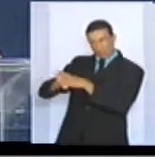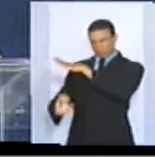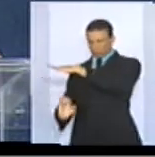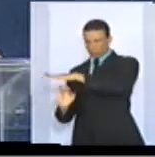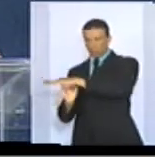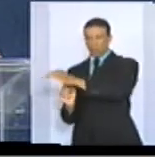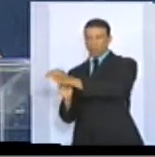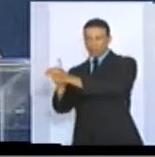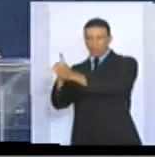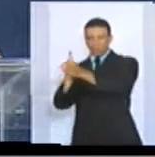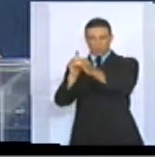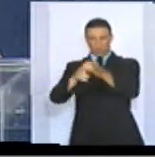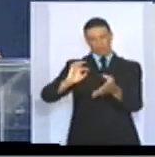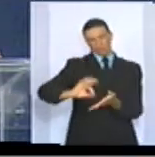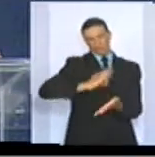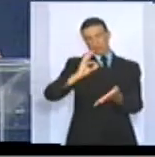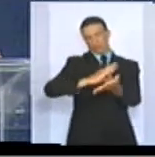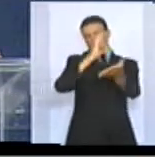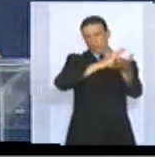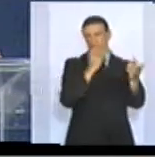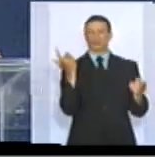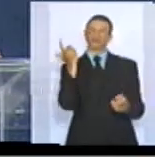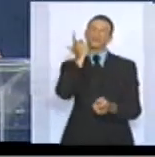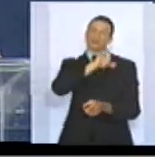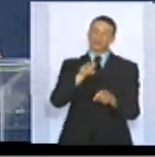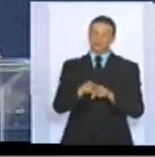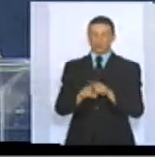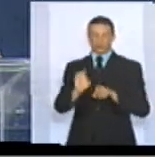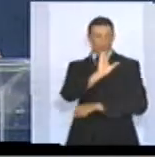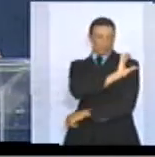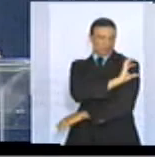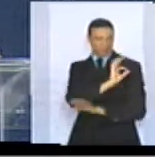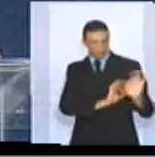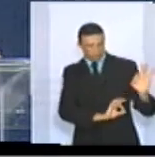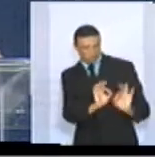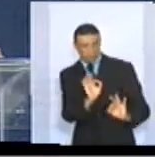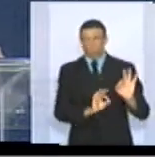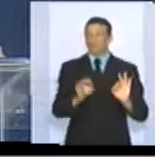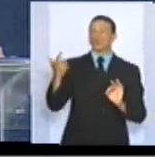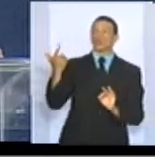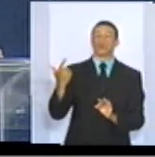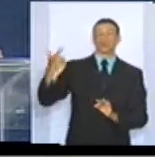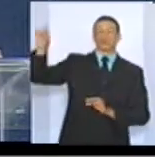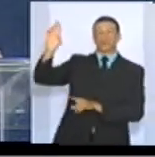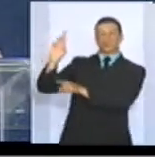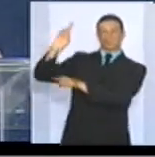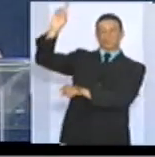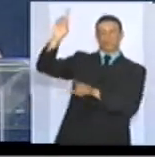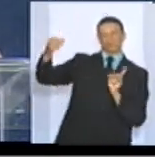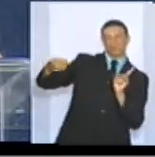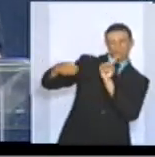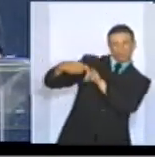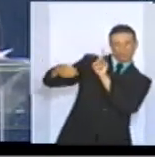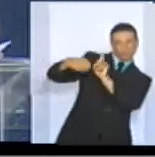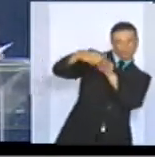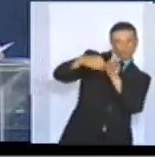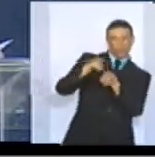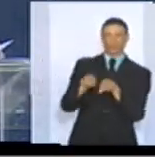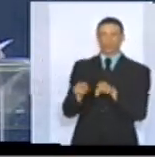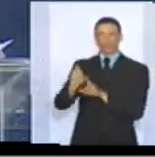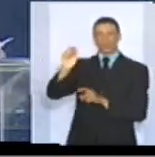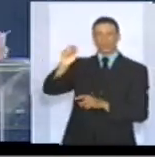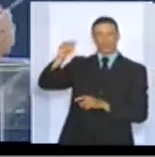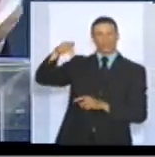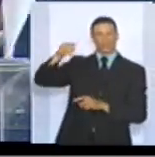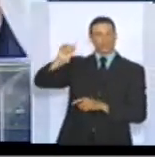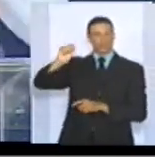exercem atividades de programação e empacotamento, coordena sua atuação com outras autoridades públicas, em especial a Anatel,